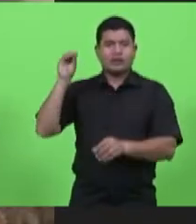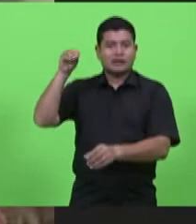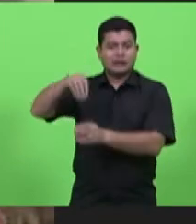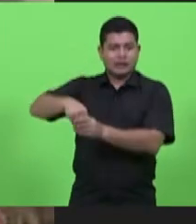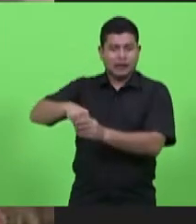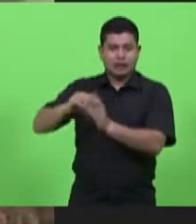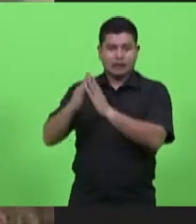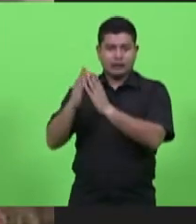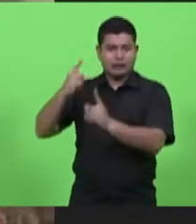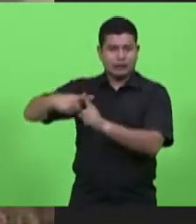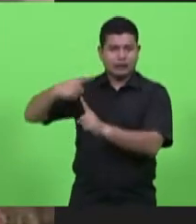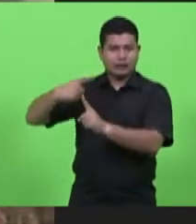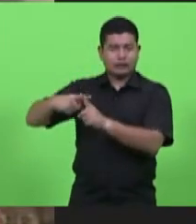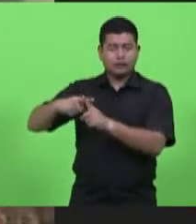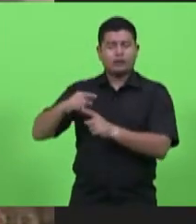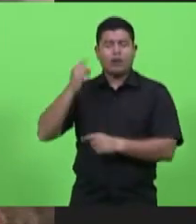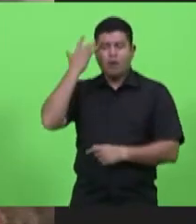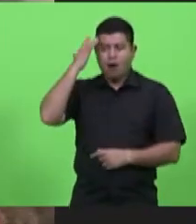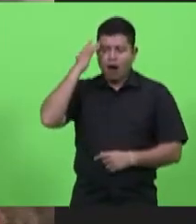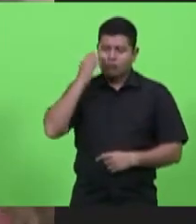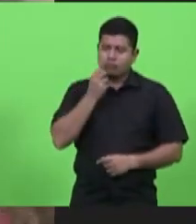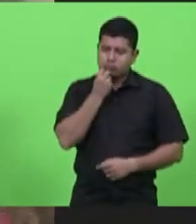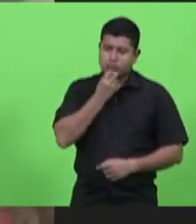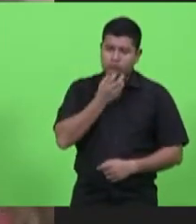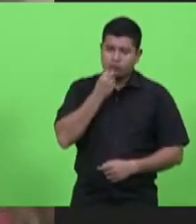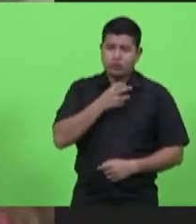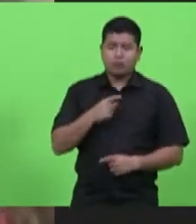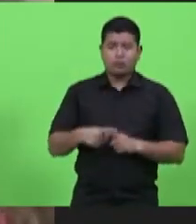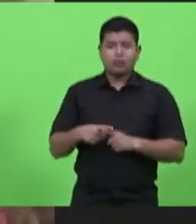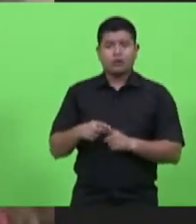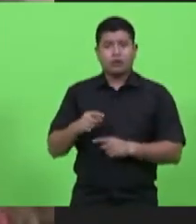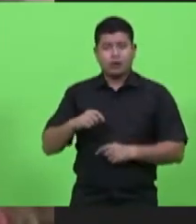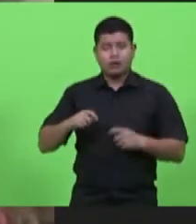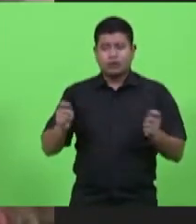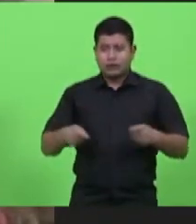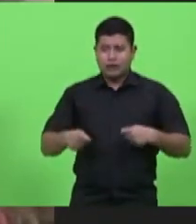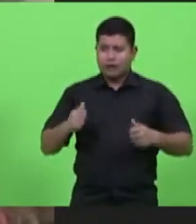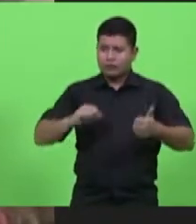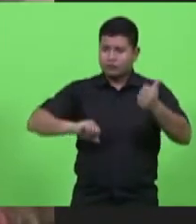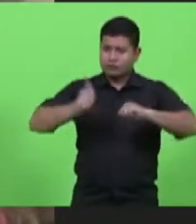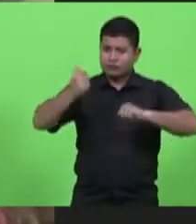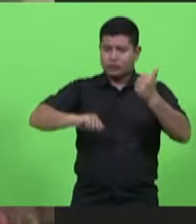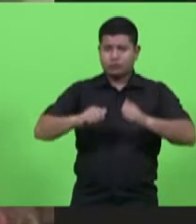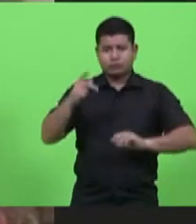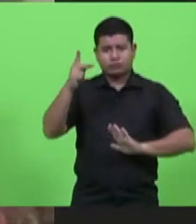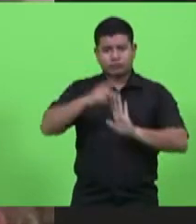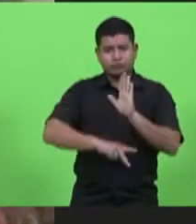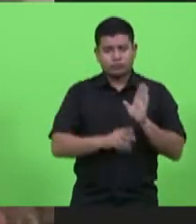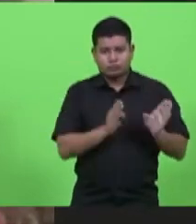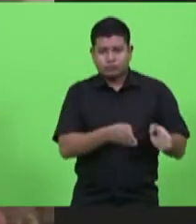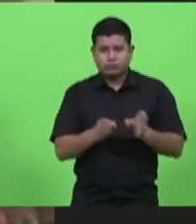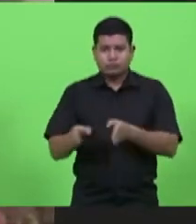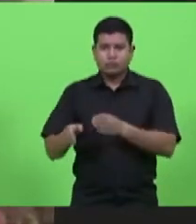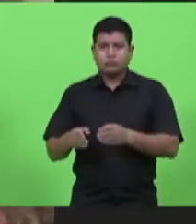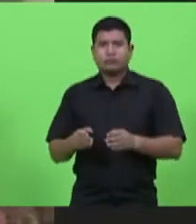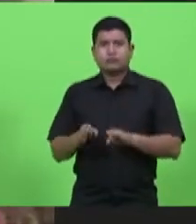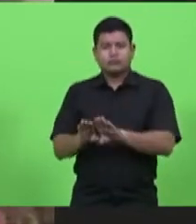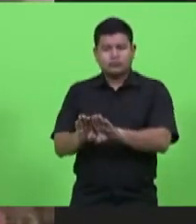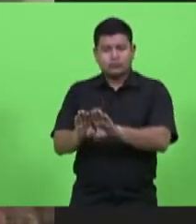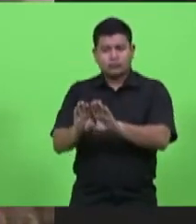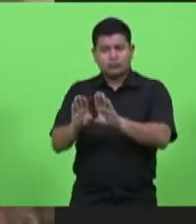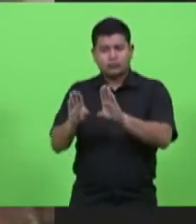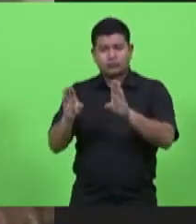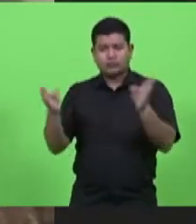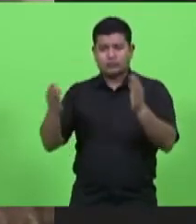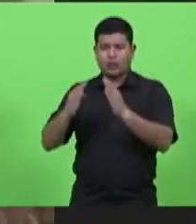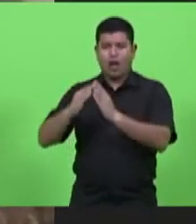sensata uma atitude como essa, porque aí você pode fazer efetivamente um projeto de abertura progressiva dos templos. E é por aí,